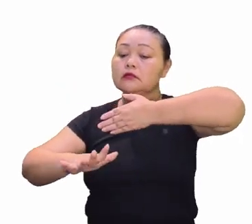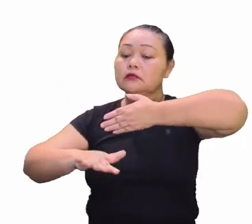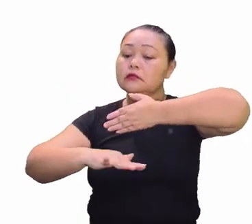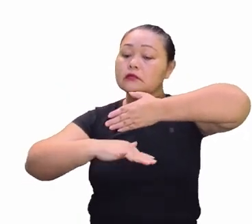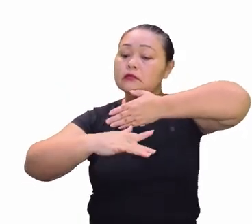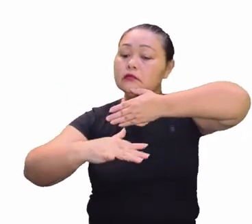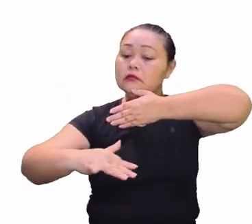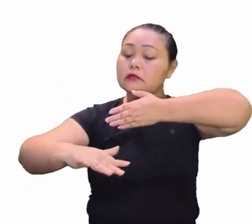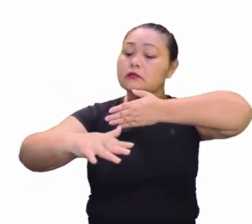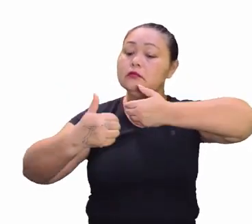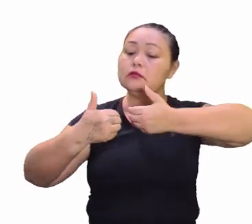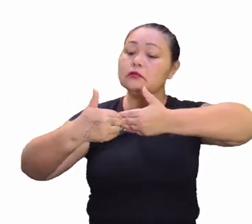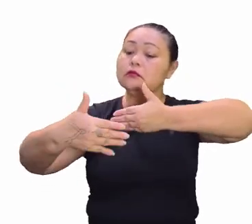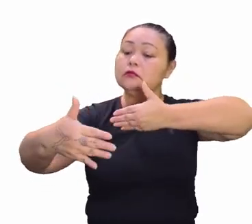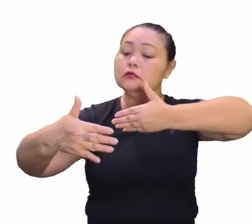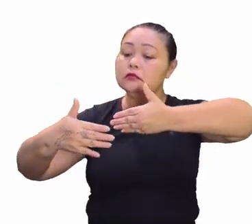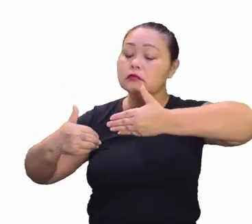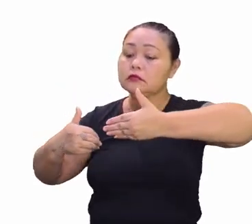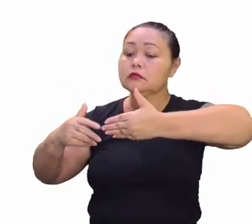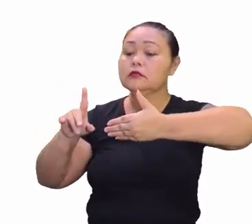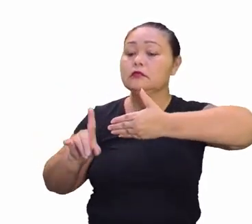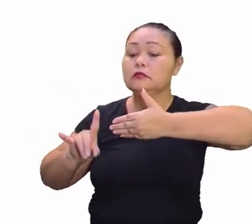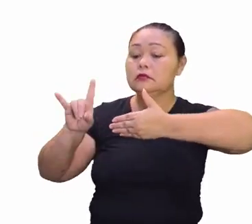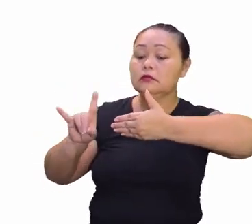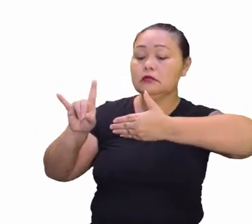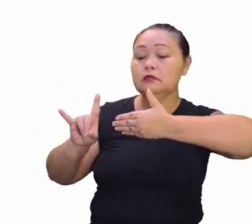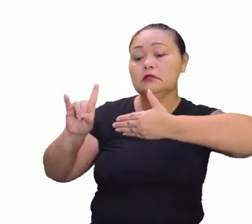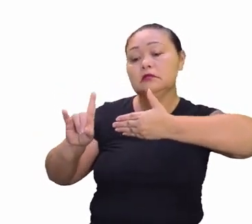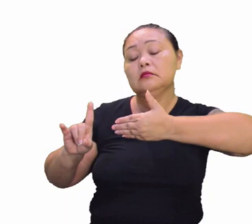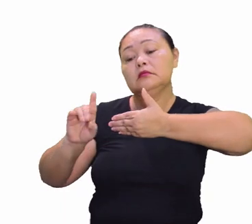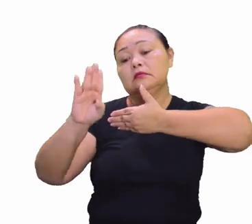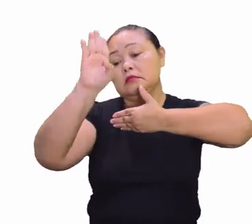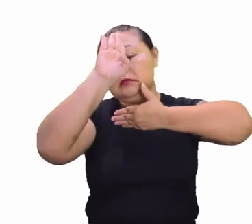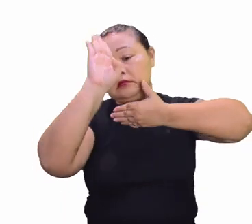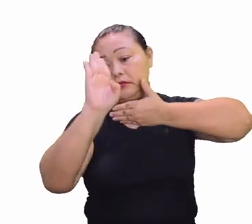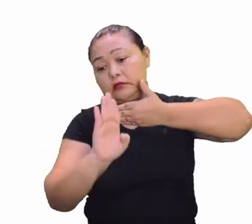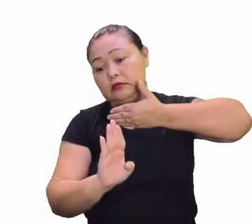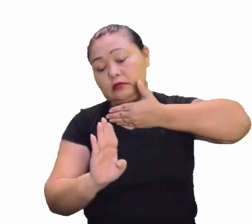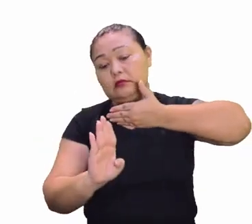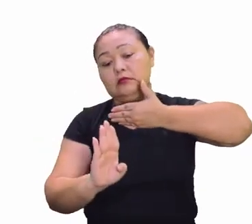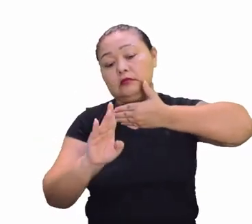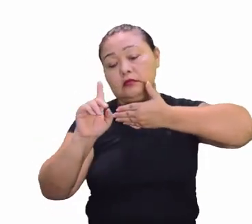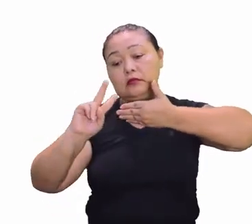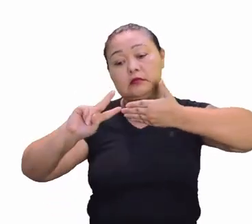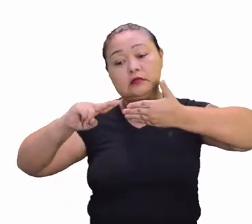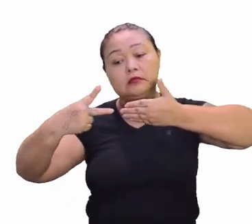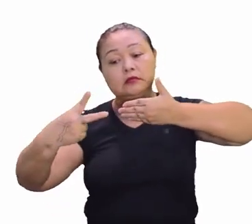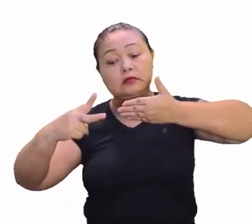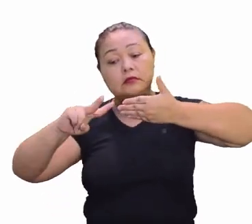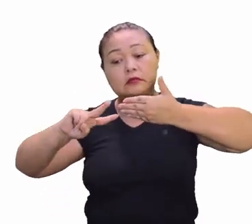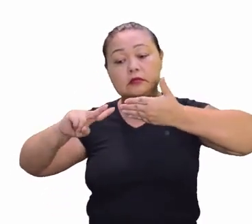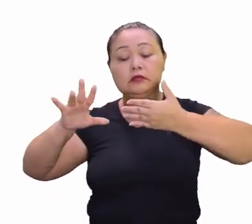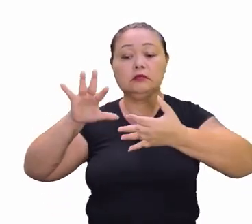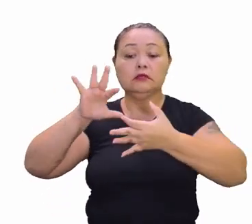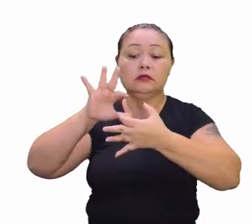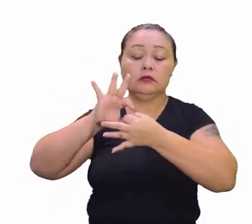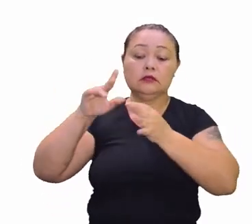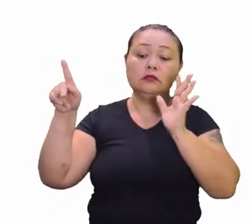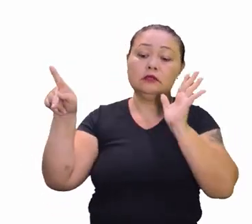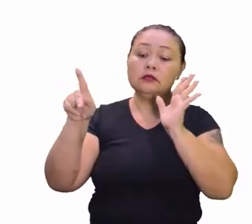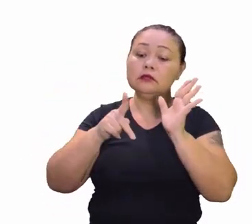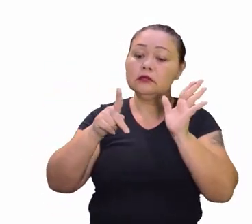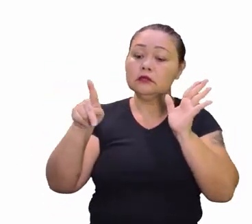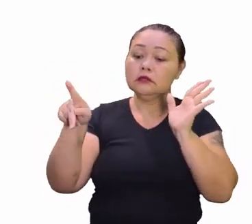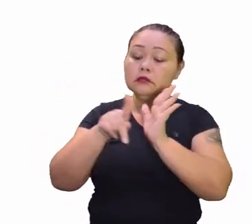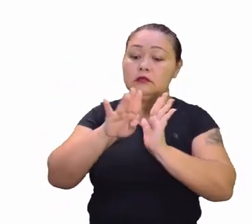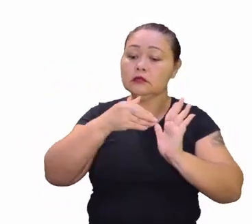a fronteira entre Bolívia e Brasil. Por isso ele é um rio de domínio da União, porque é um rio